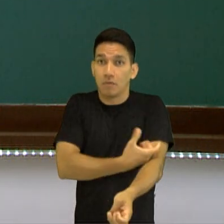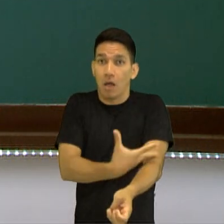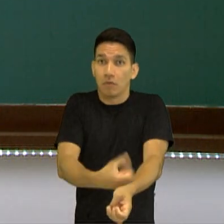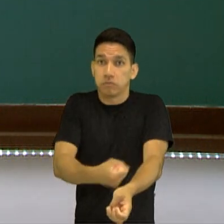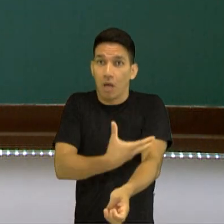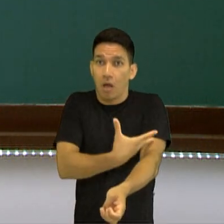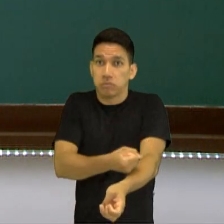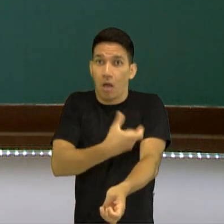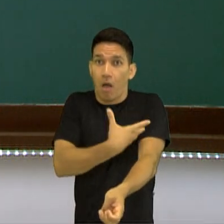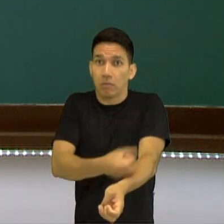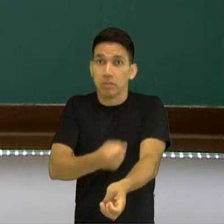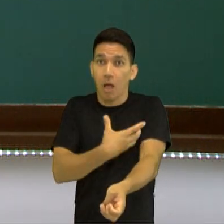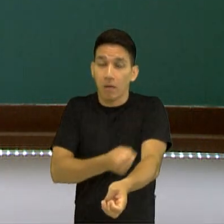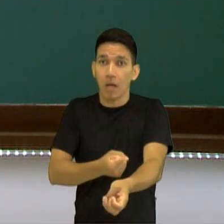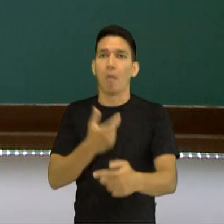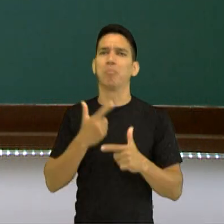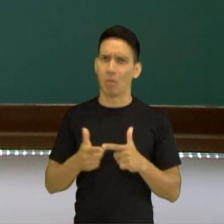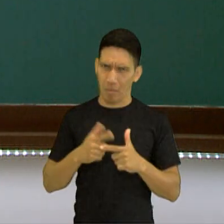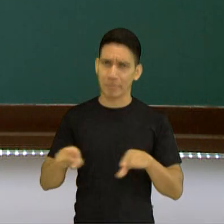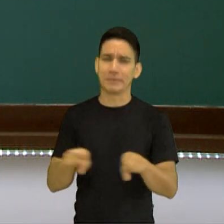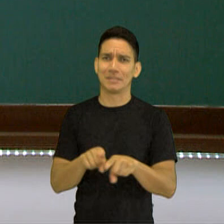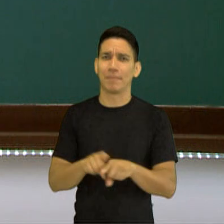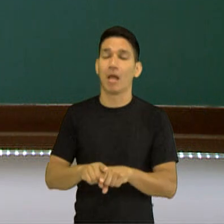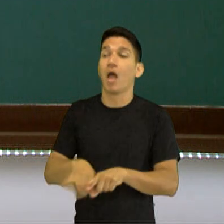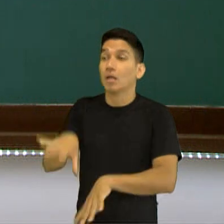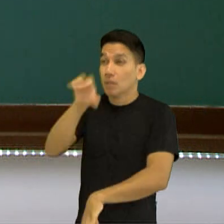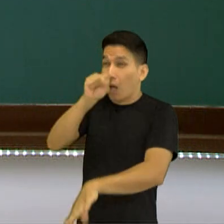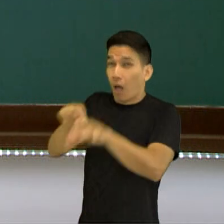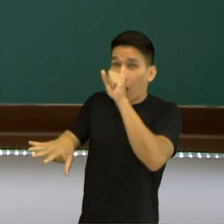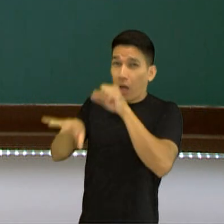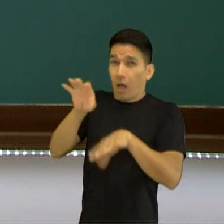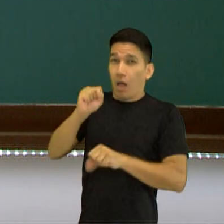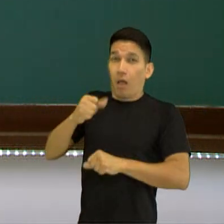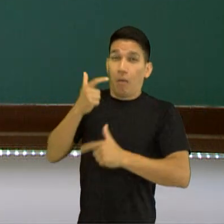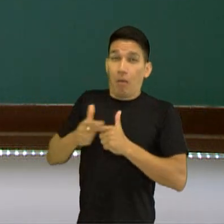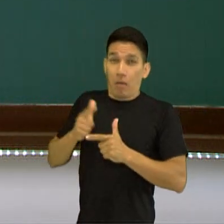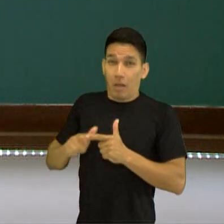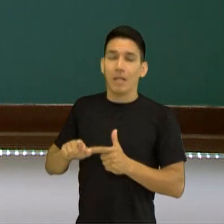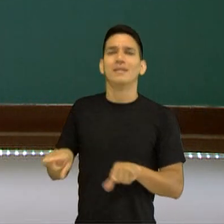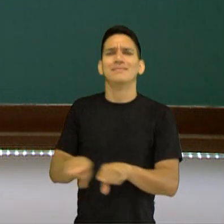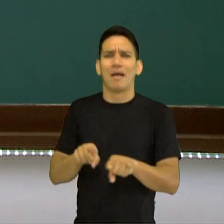os obesos, doenças respiratórias e também o diabetes.